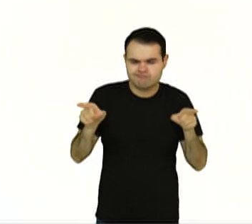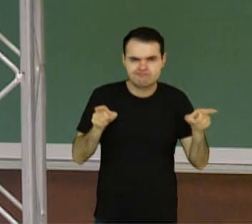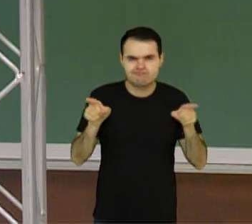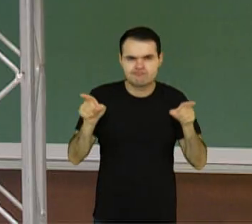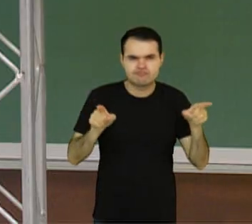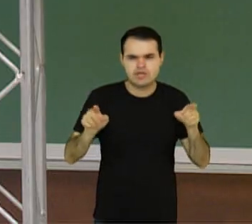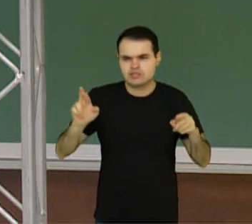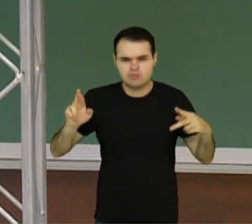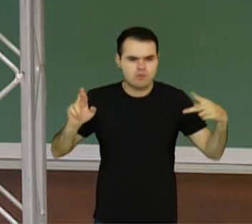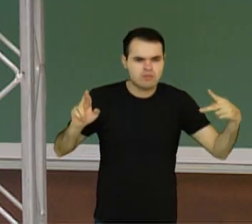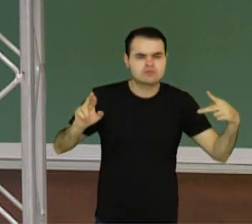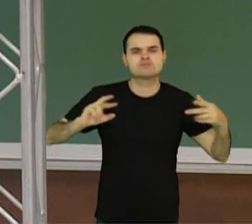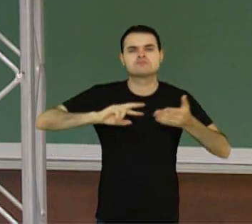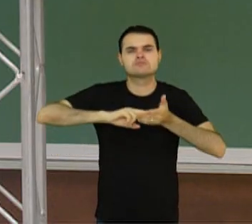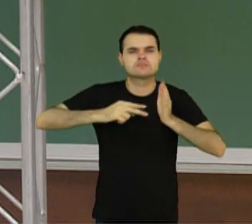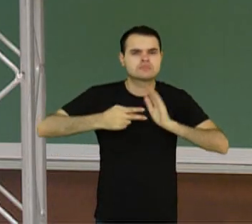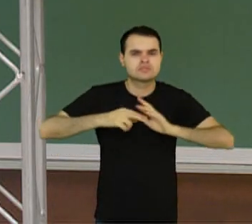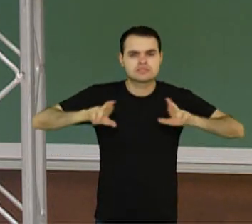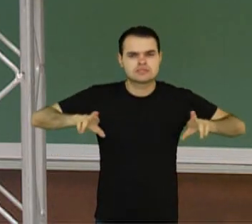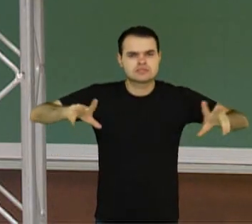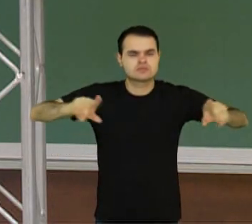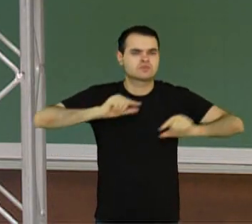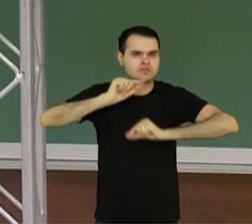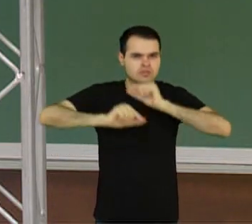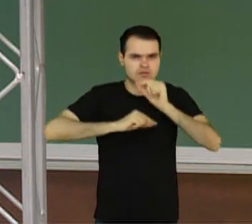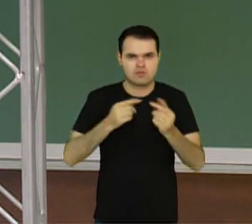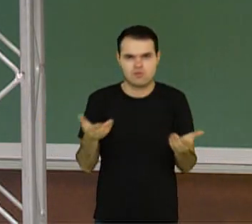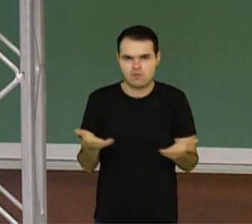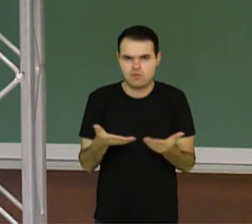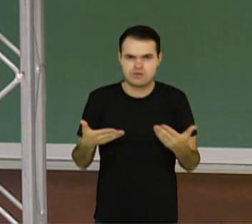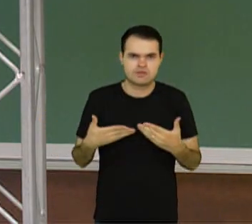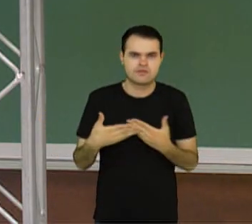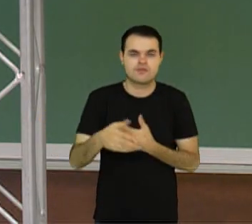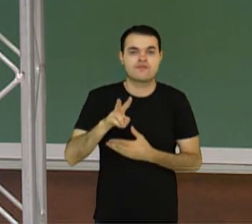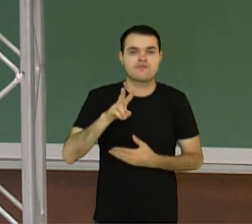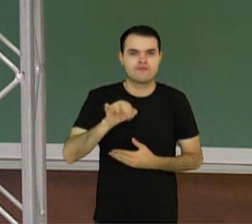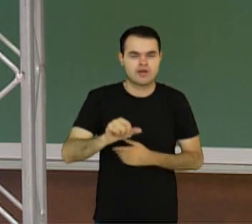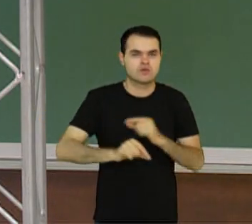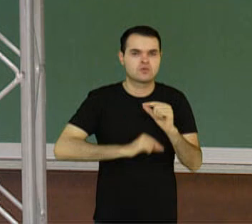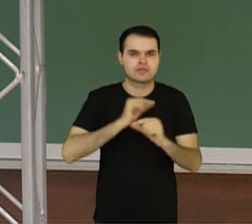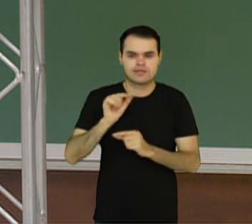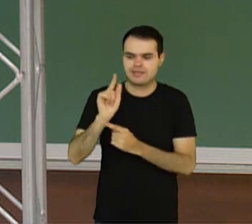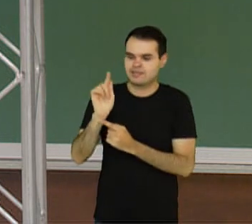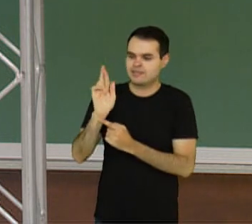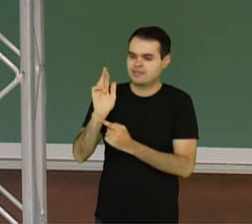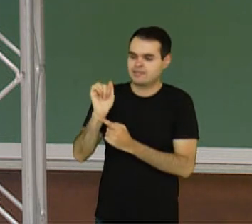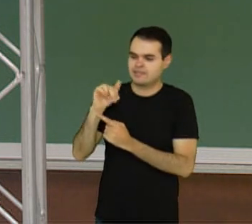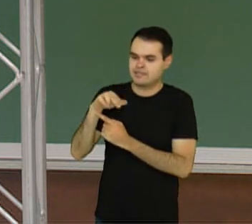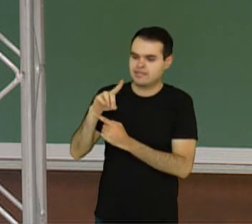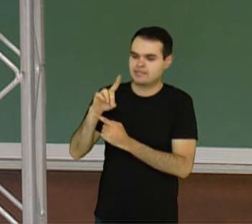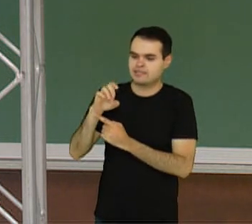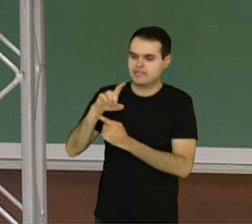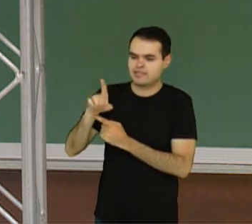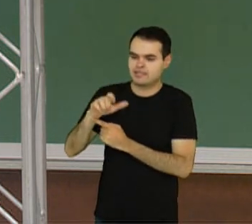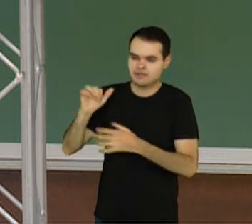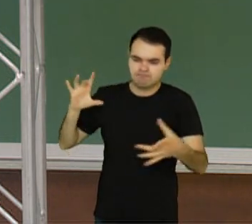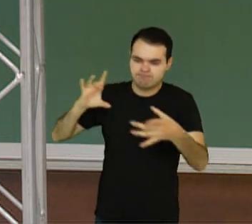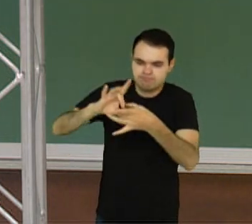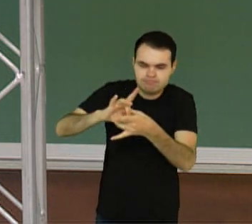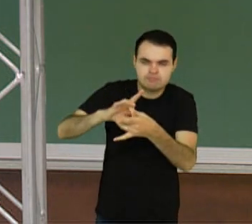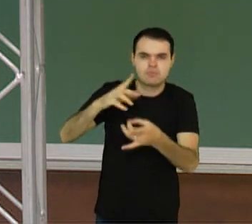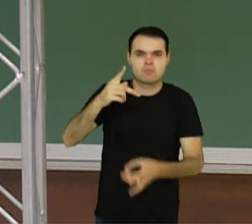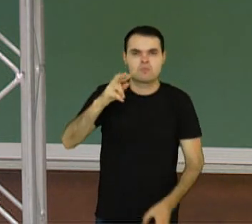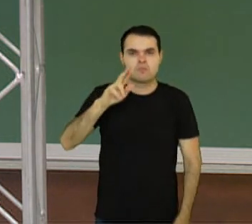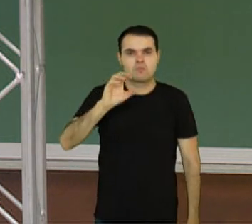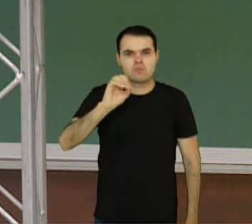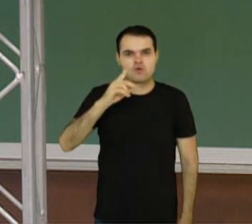proporção? E na aula de hoje, nós vamos falar sobre grandezas diretamente proporcionais. O que são